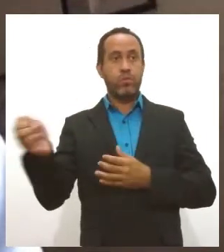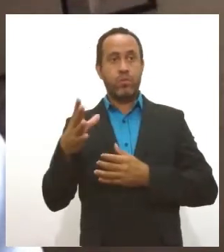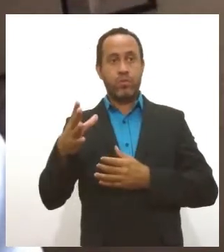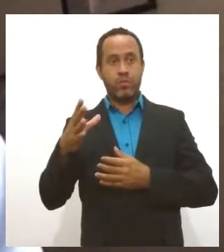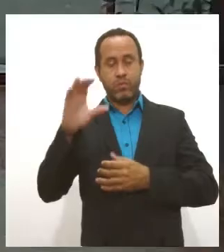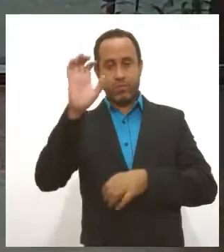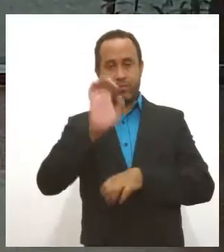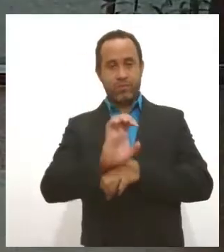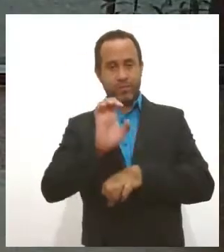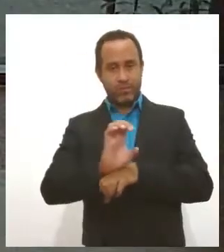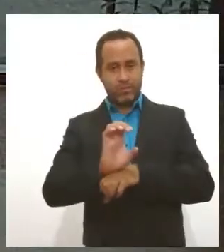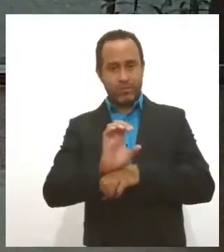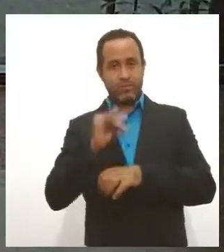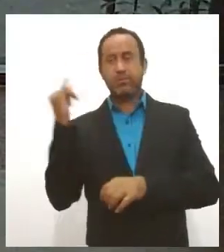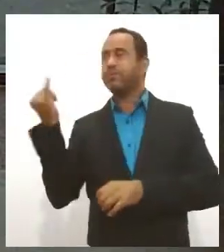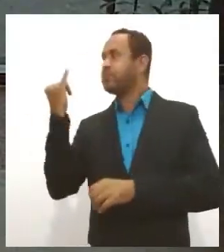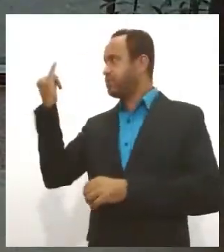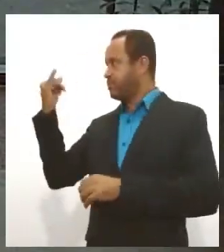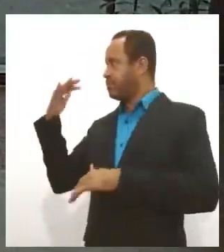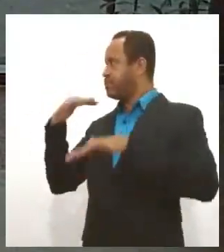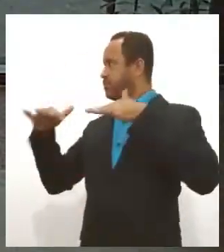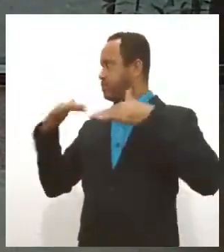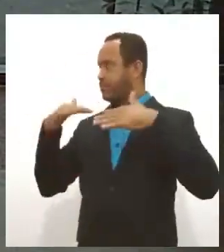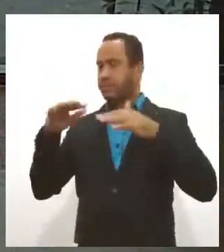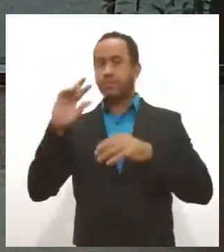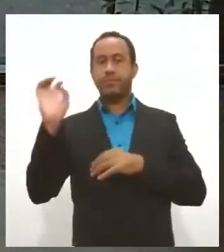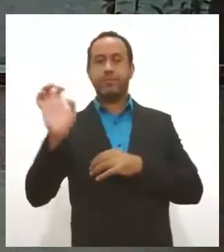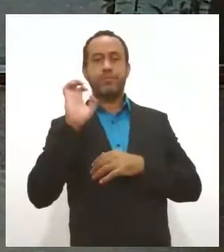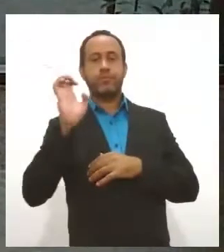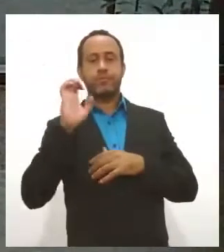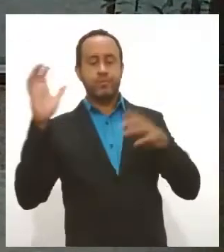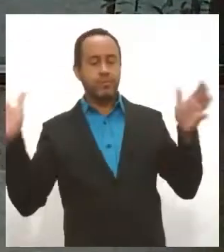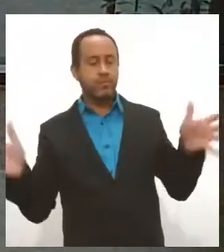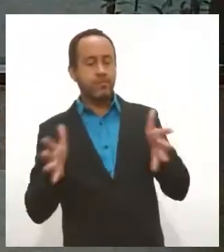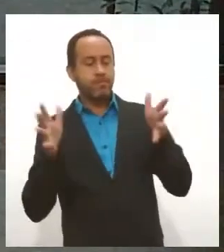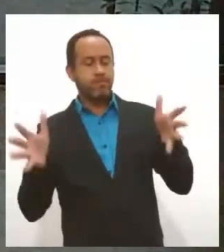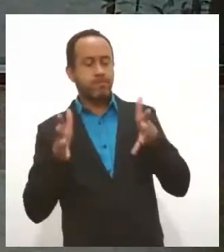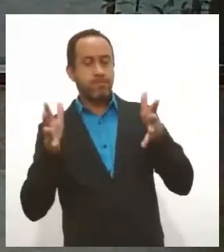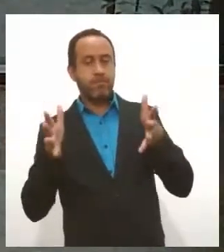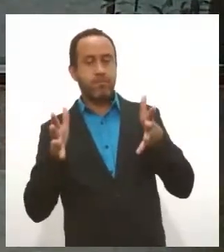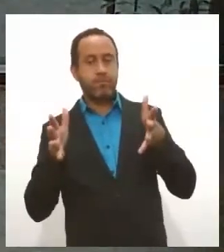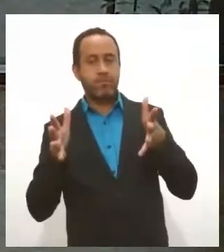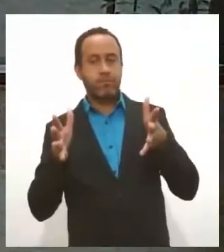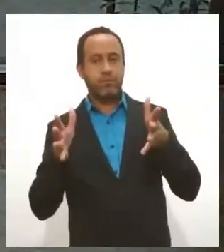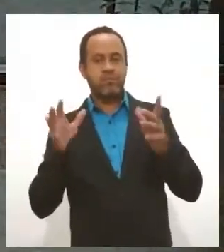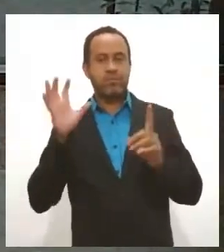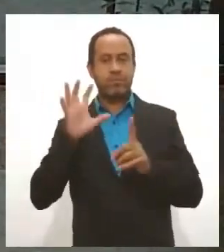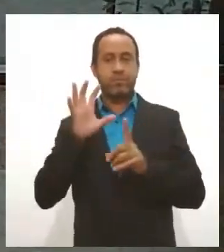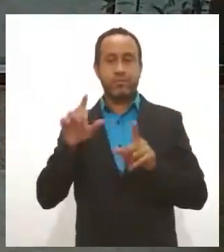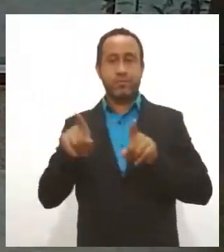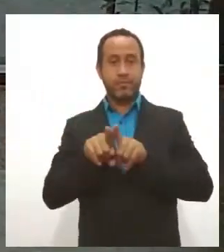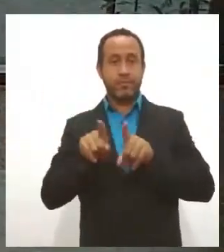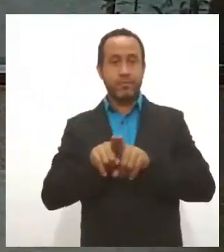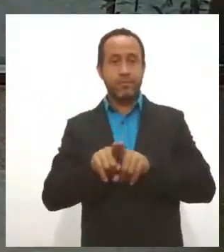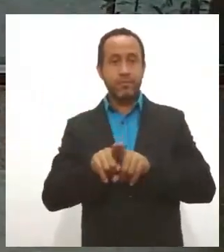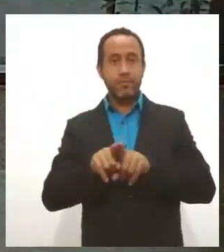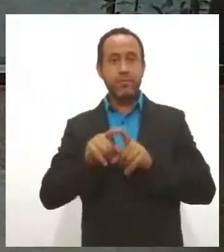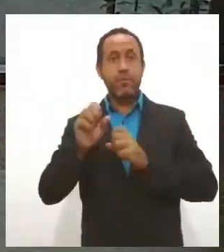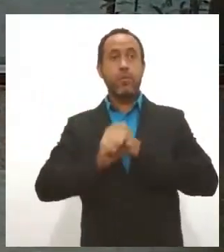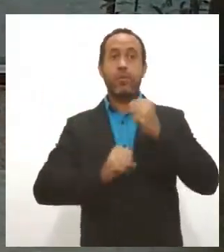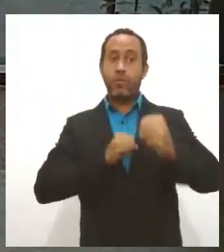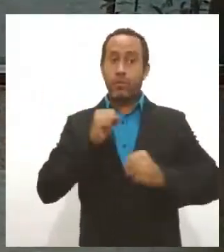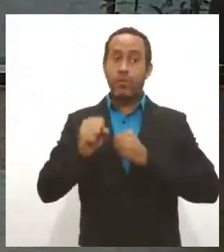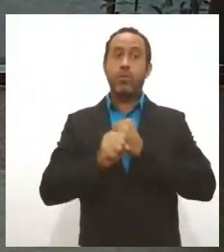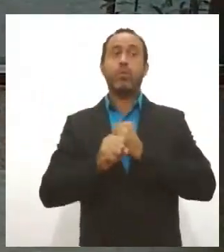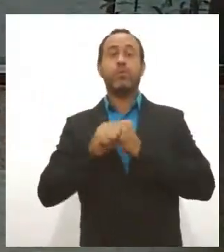estado. É importante esse movimento da BIH, né? Esse estímulo. A gente teve um ano, como o Antônio Carlos disse, um ano bastante